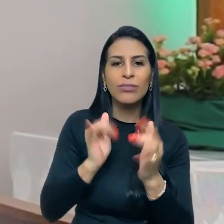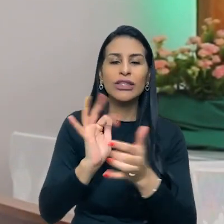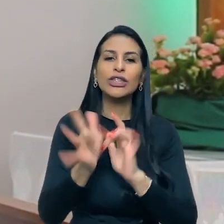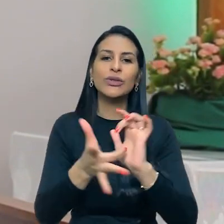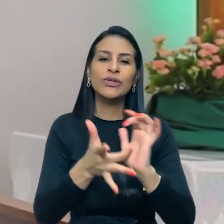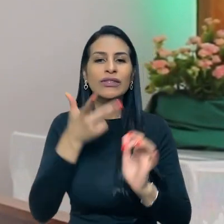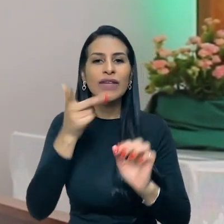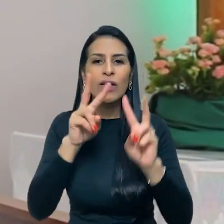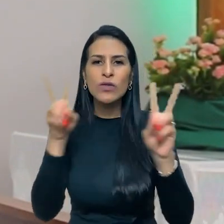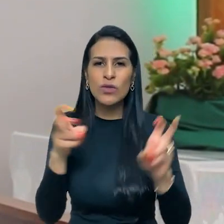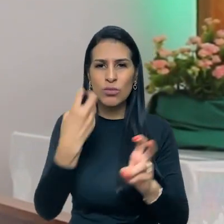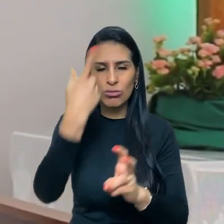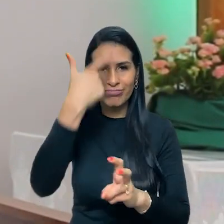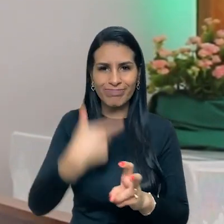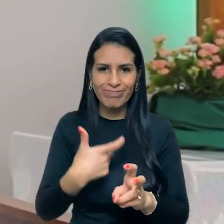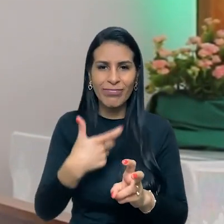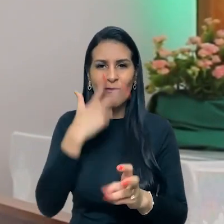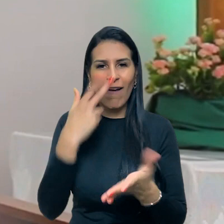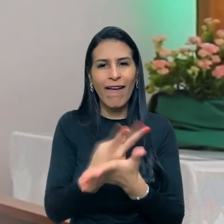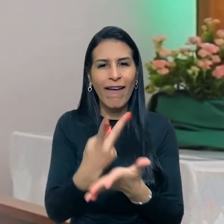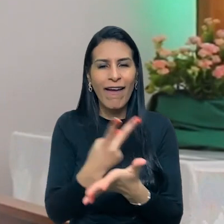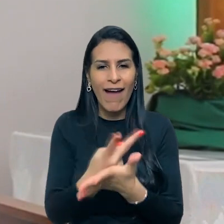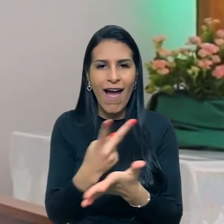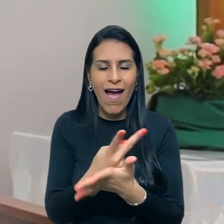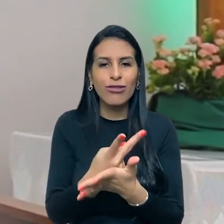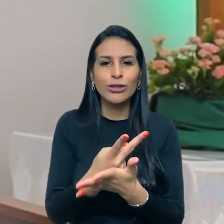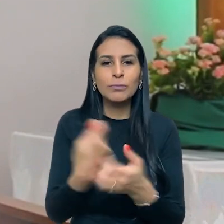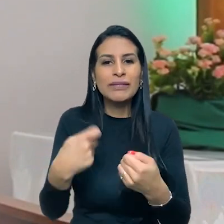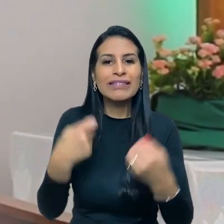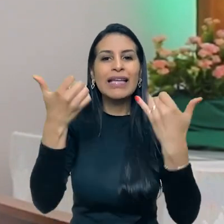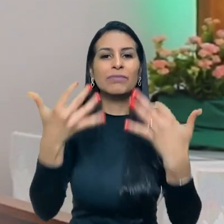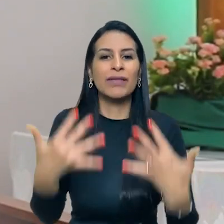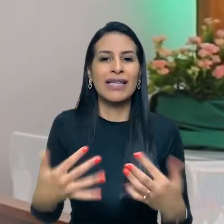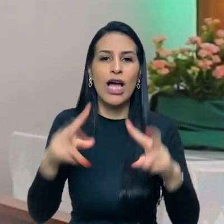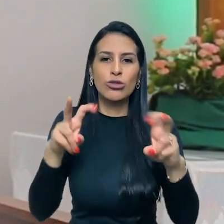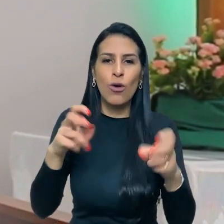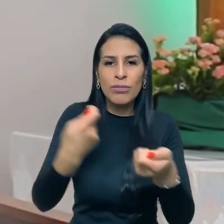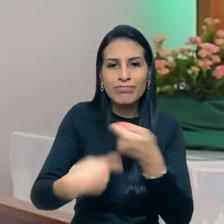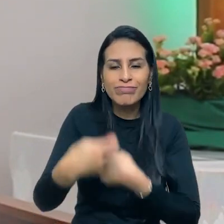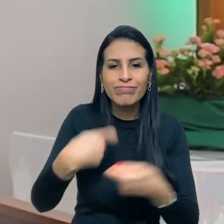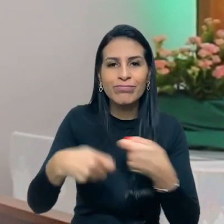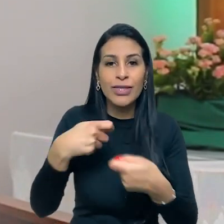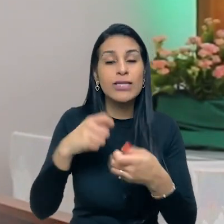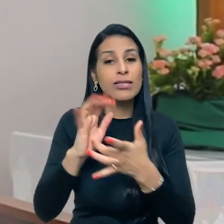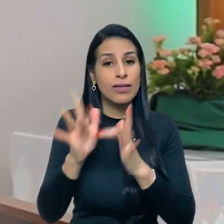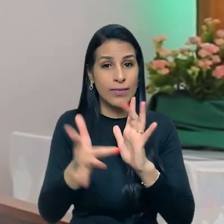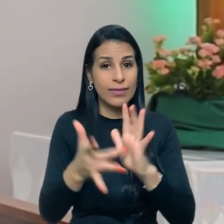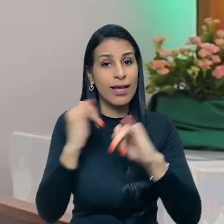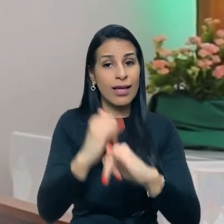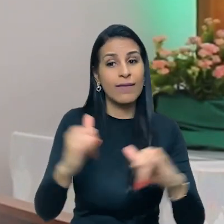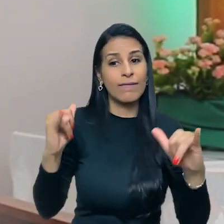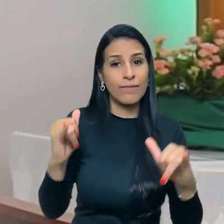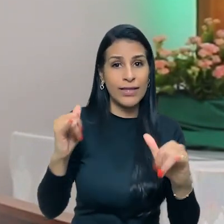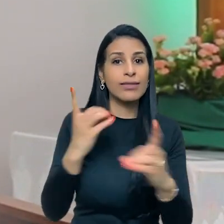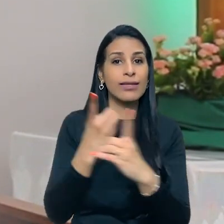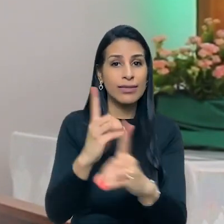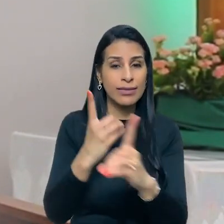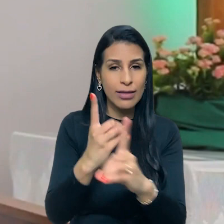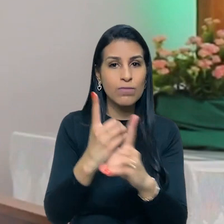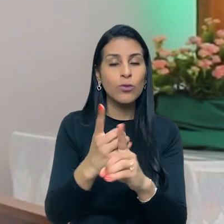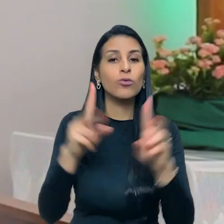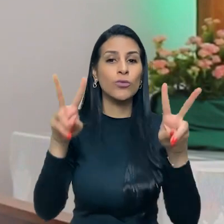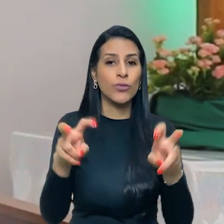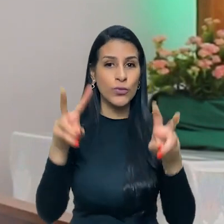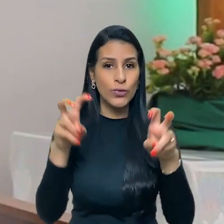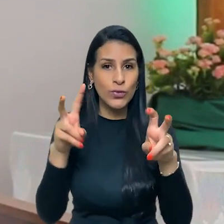desonesto que é chamado pelo seu Senhor a prestar contas. E Jesus alerta seus discípulos sobre a